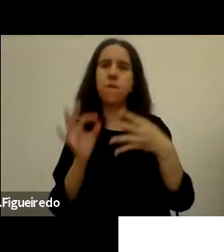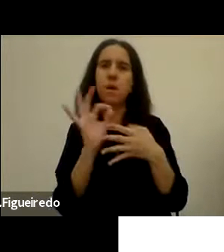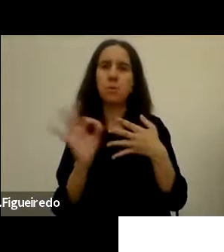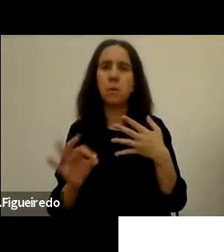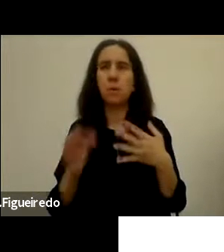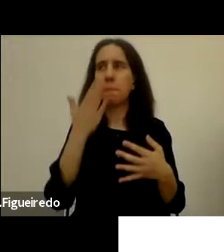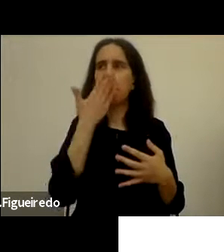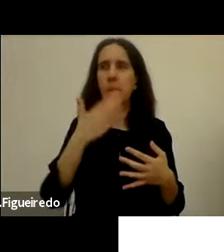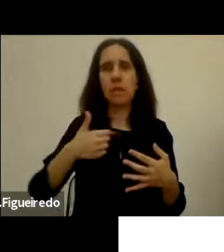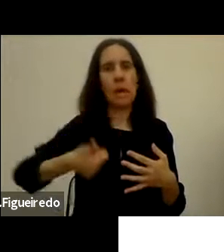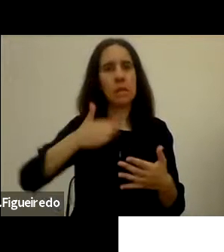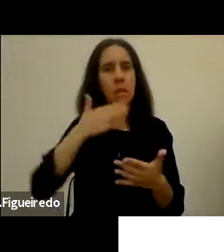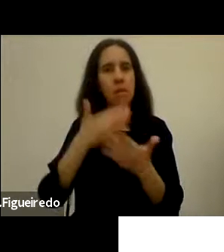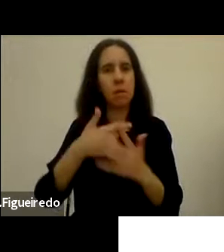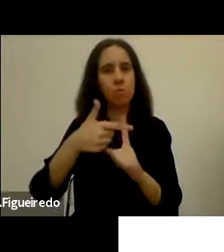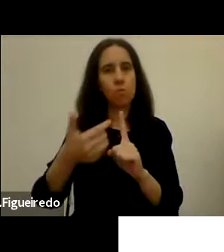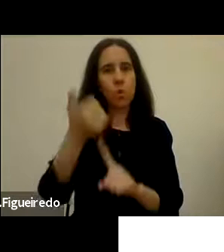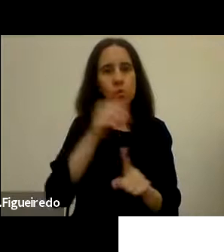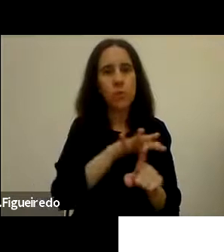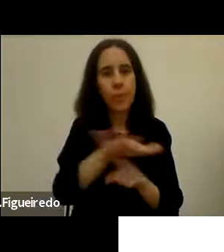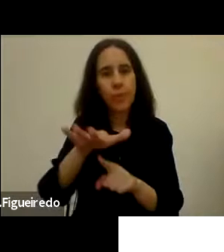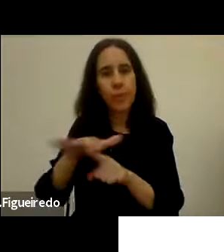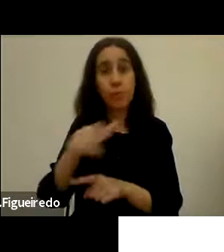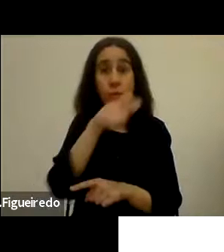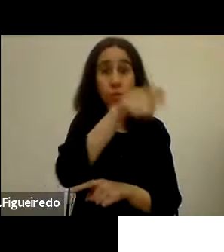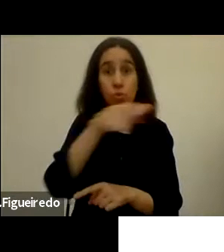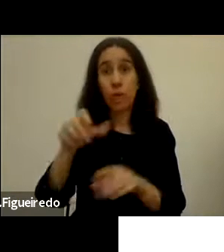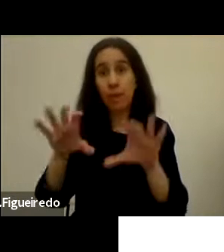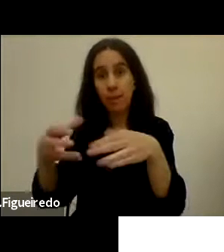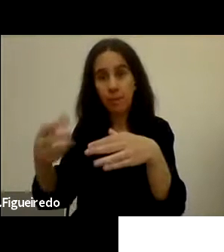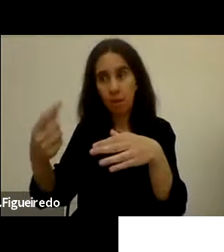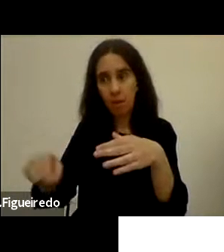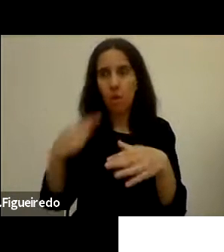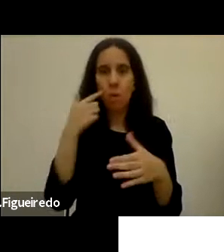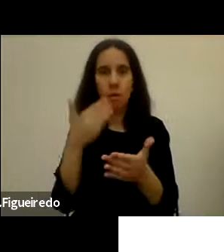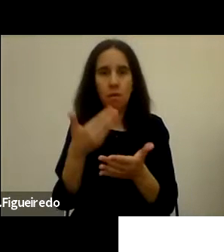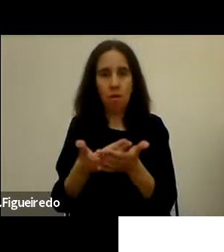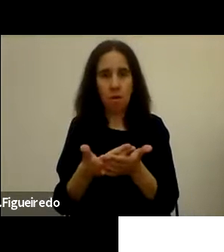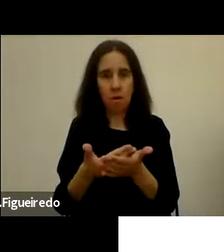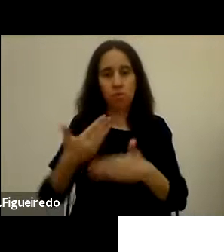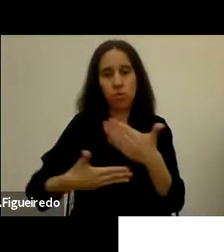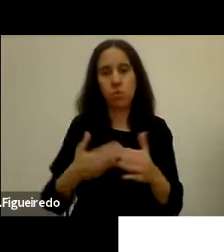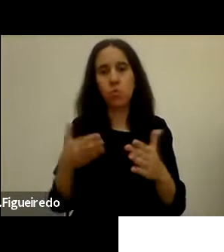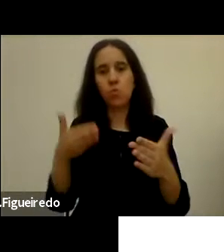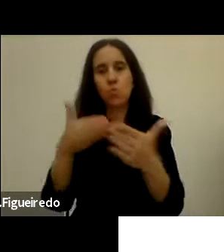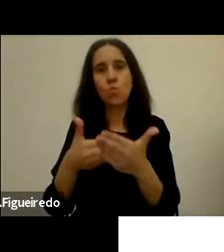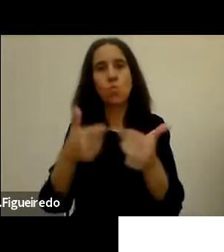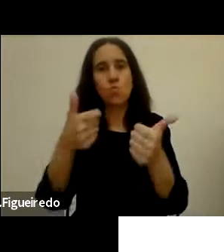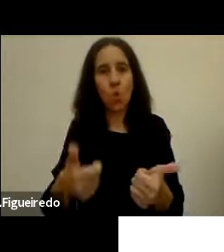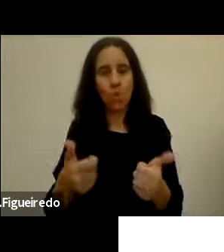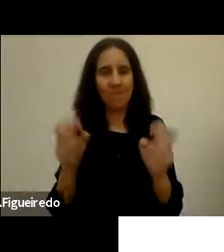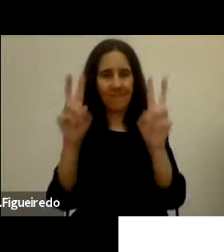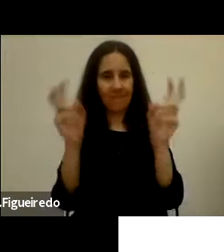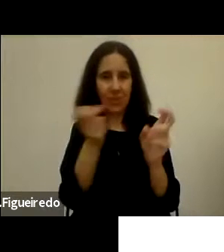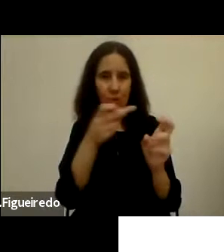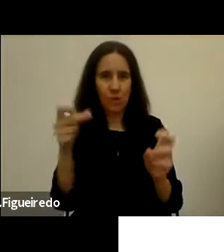pareceram fatores de crítico de sucesso para termos pessoas e equipas que possam conduzir o processo a bom porto, ou na expressão habitual